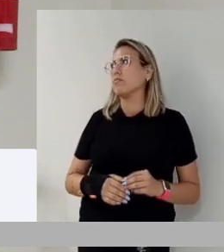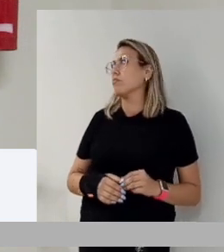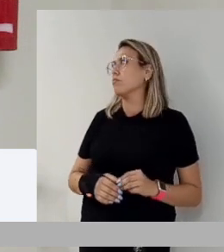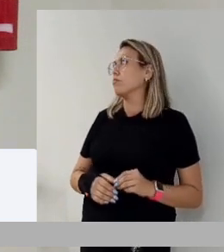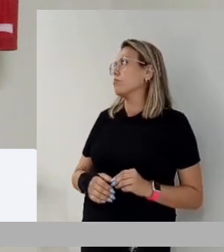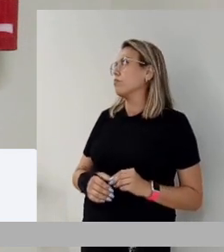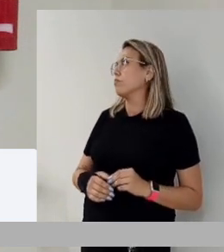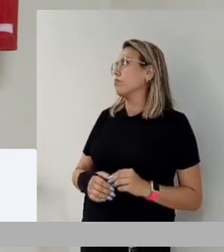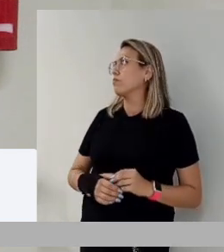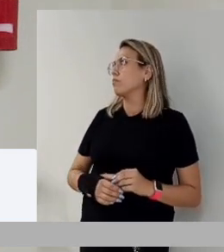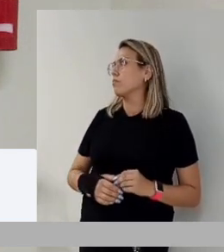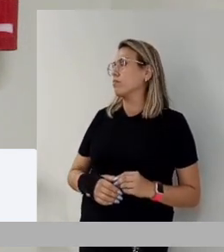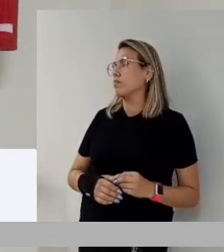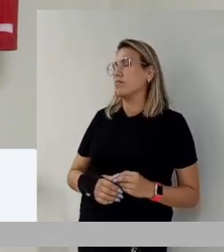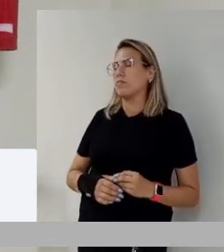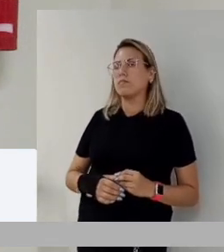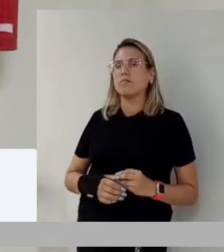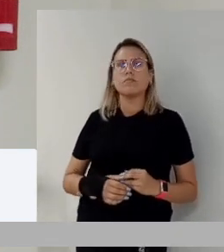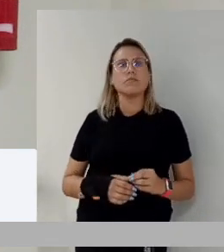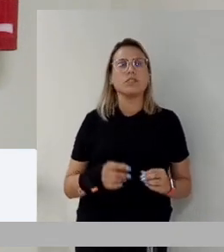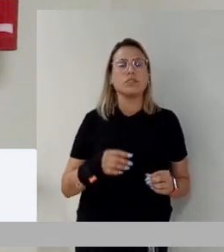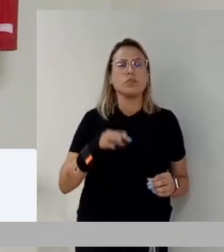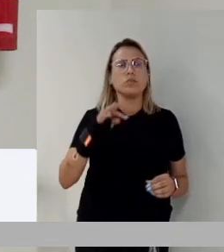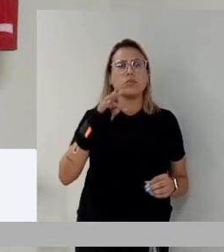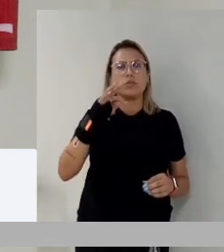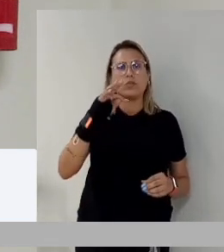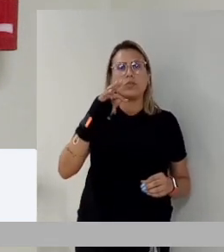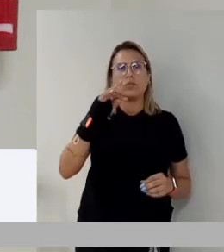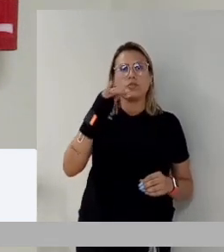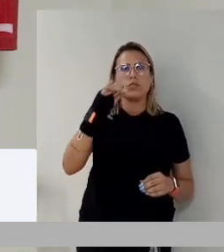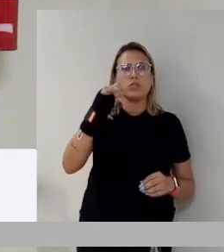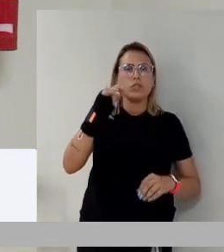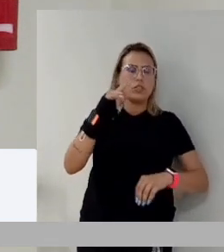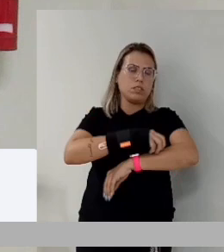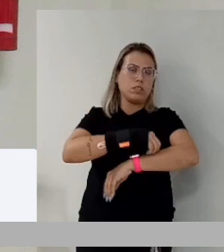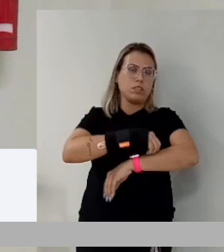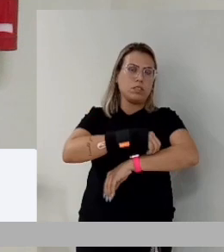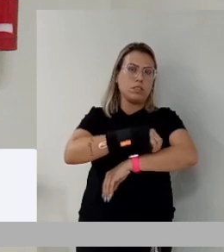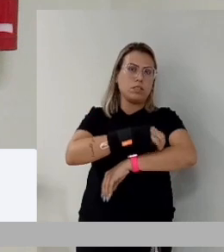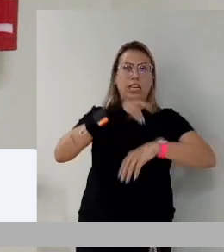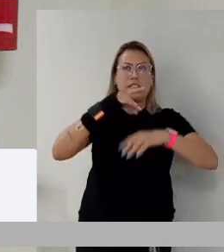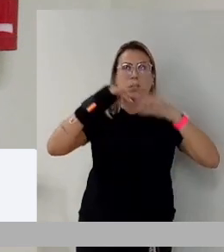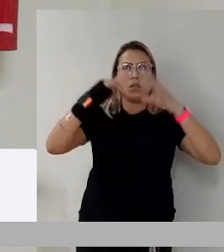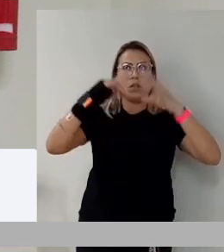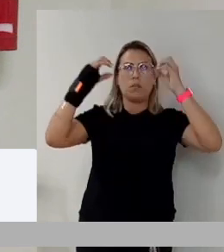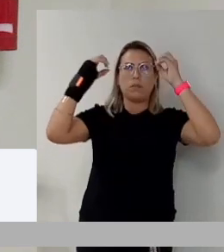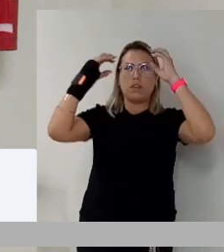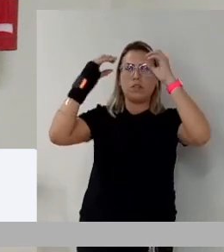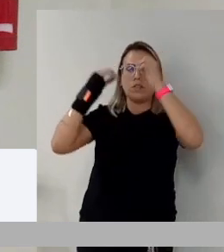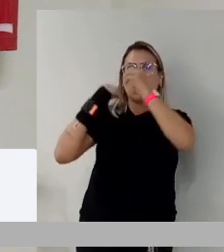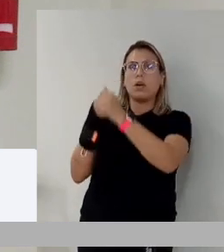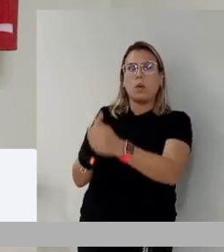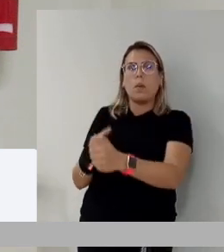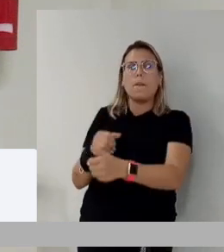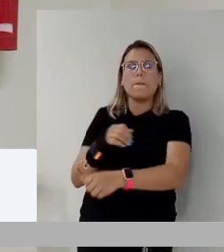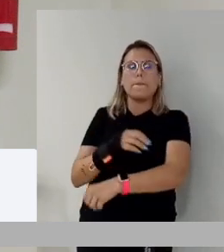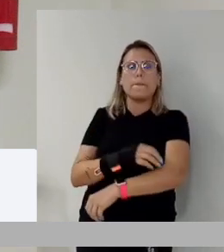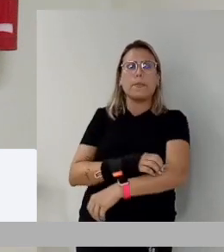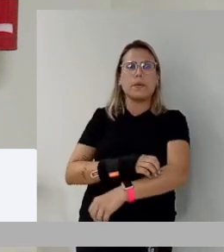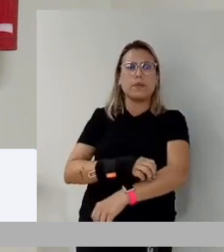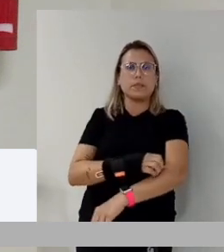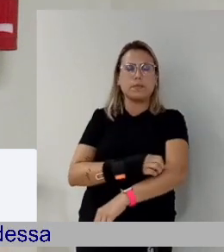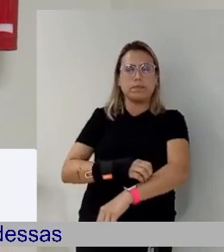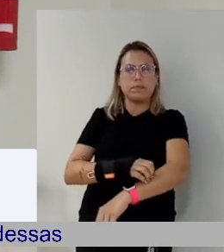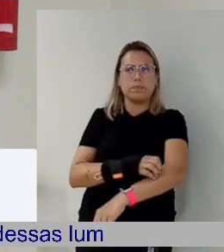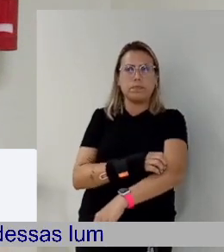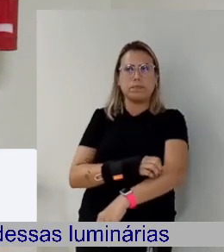pessoa que a pessoa do thgo que acompanha a essa iluminação pública pela troca né